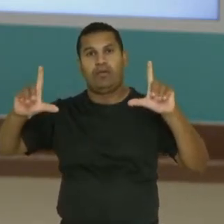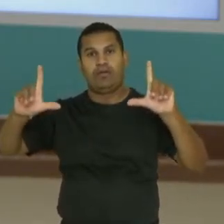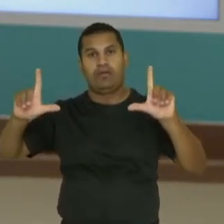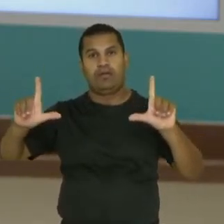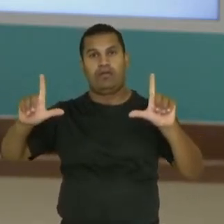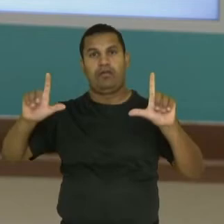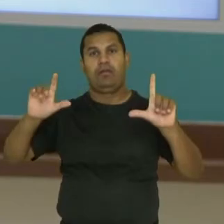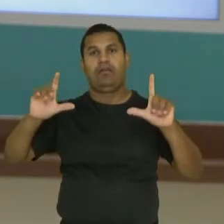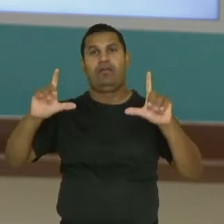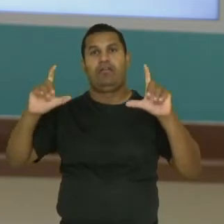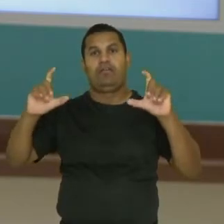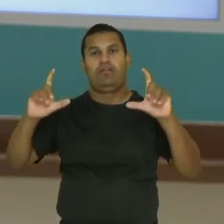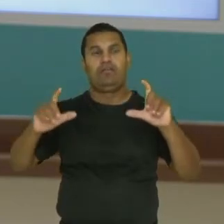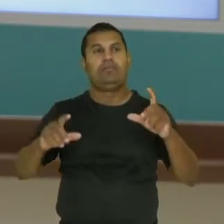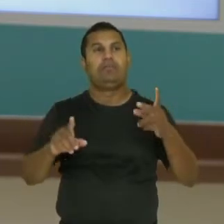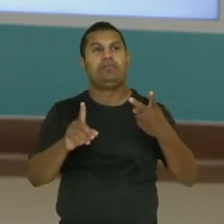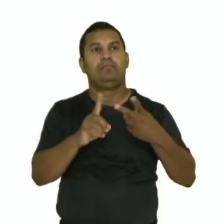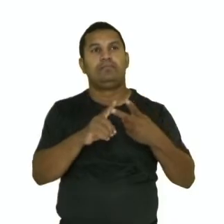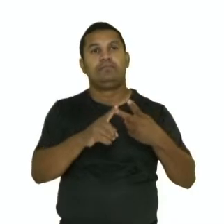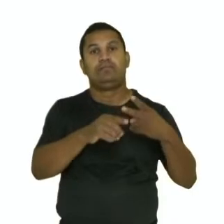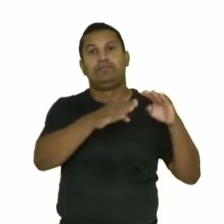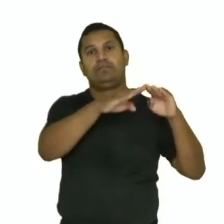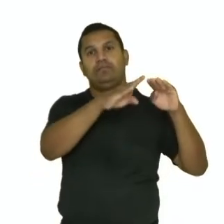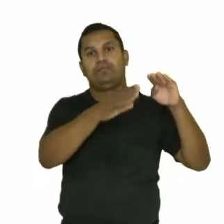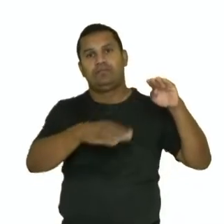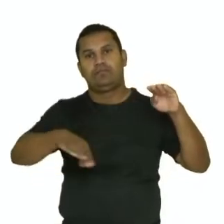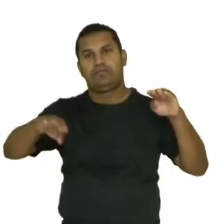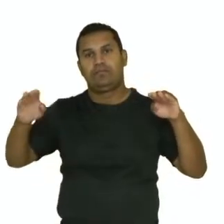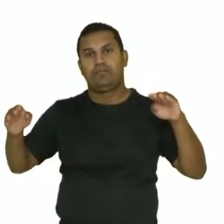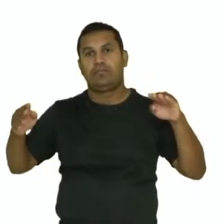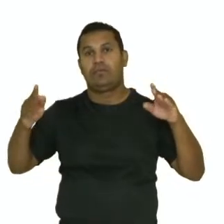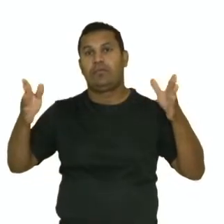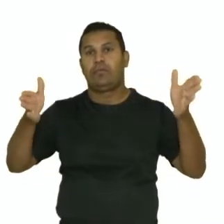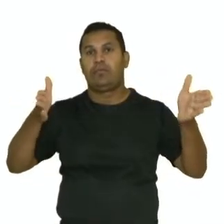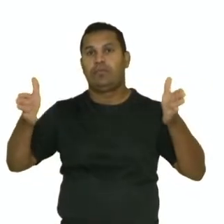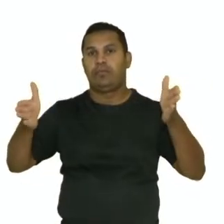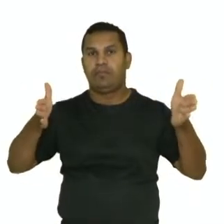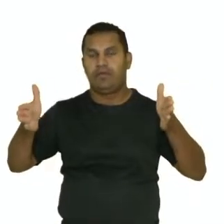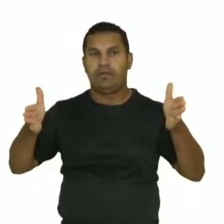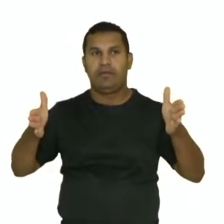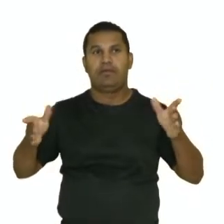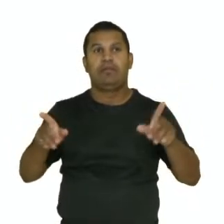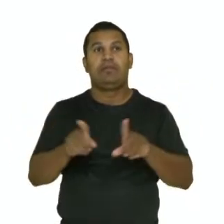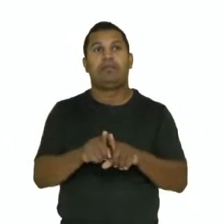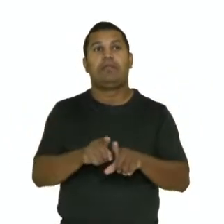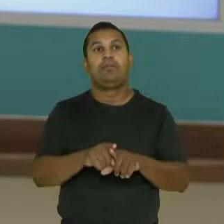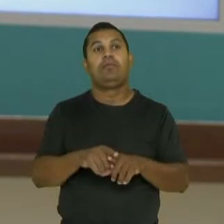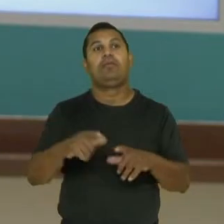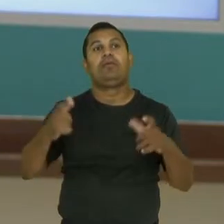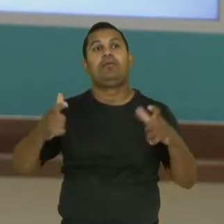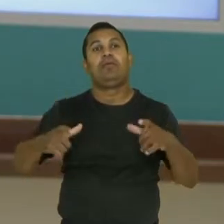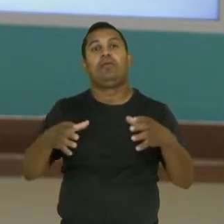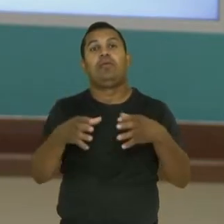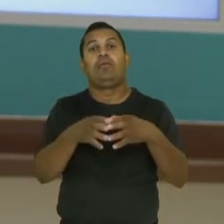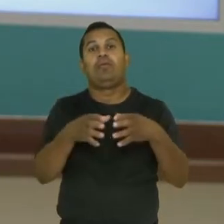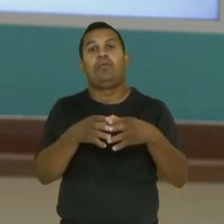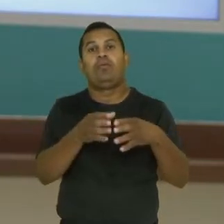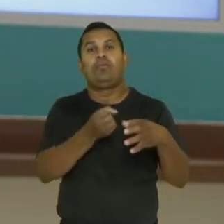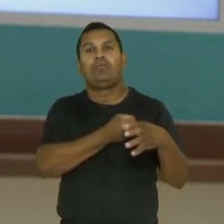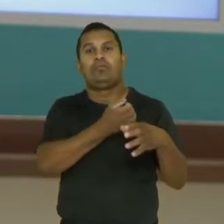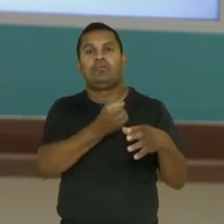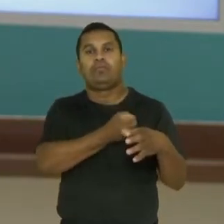aí todos os números reais. Então, é importante conhecer bem o gráfico que representa essa função, que assim a gente